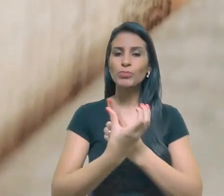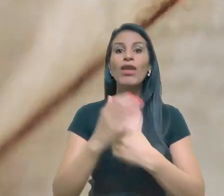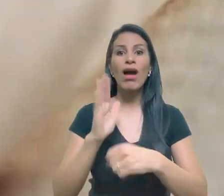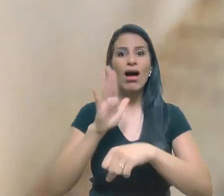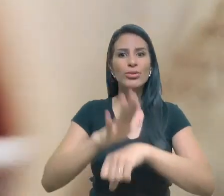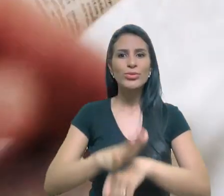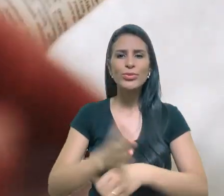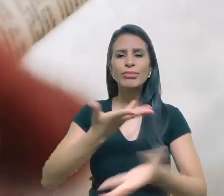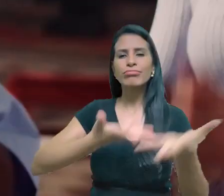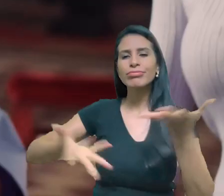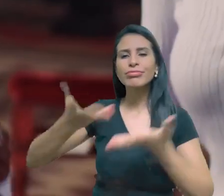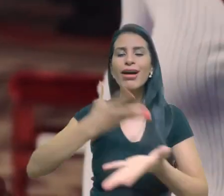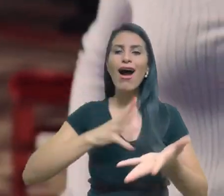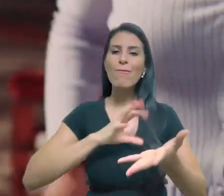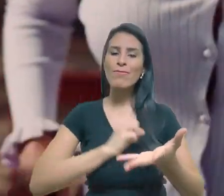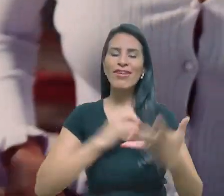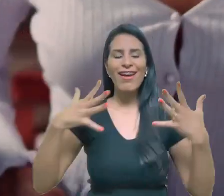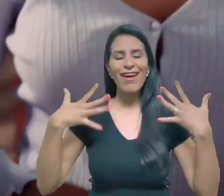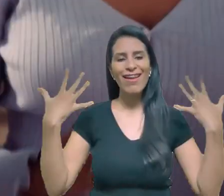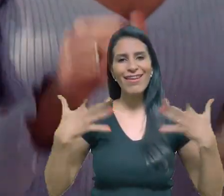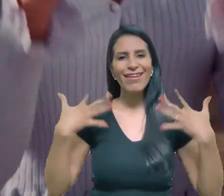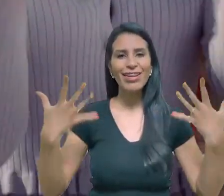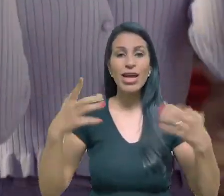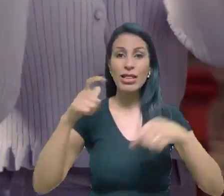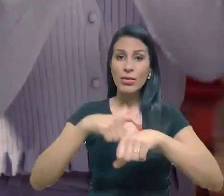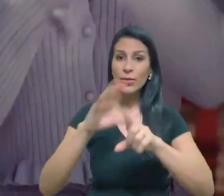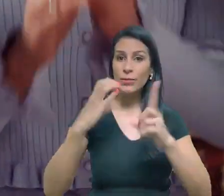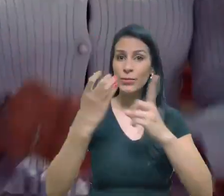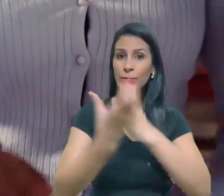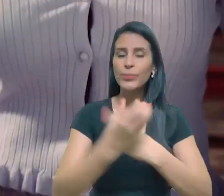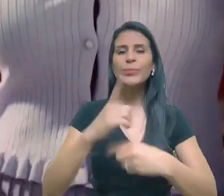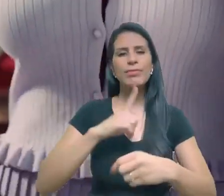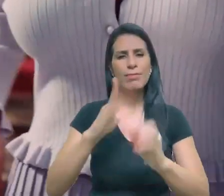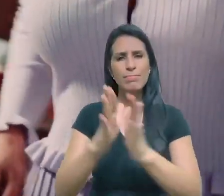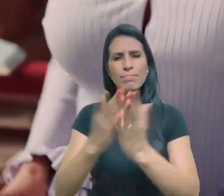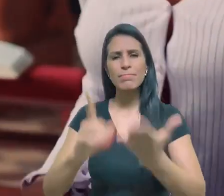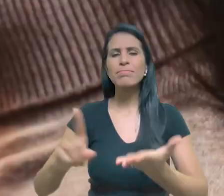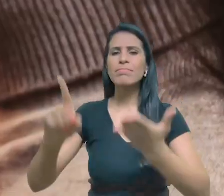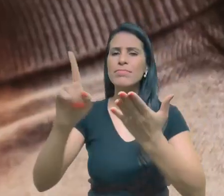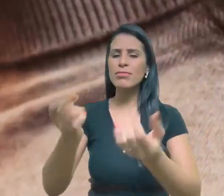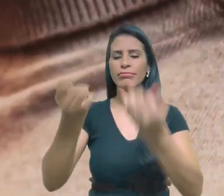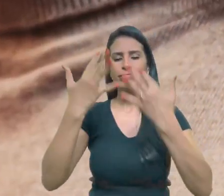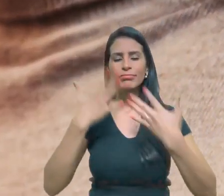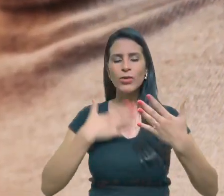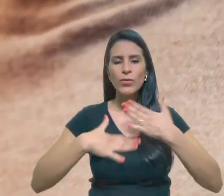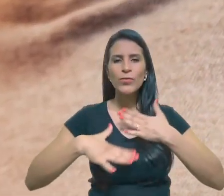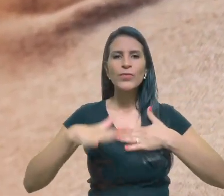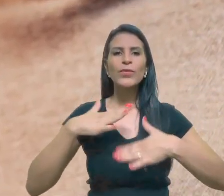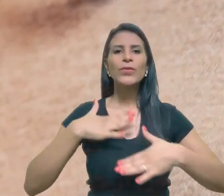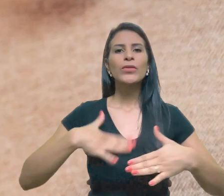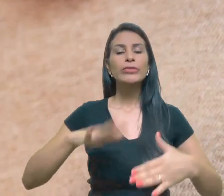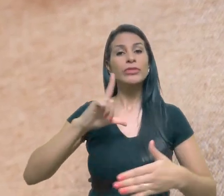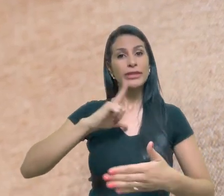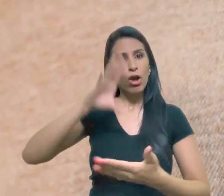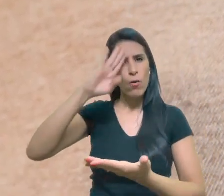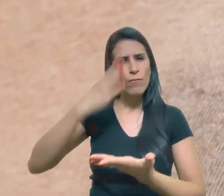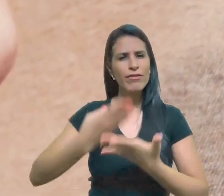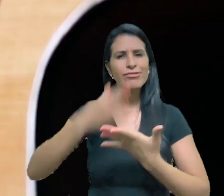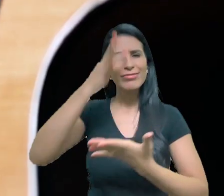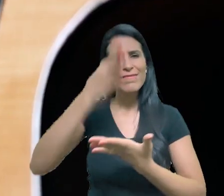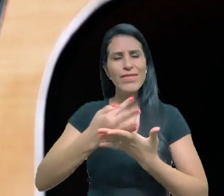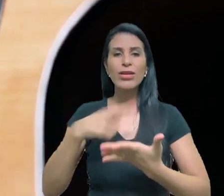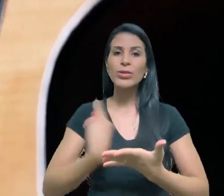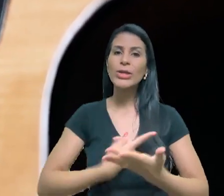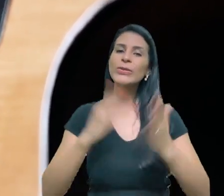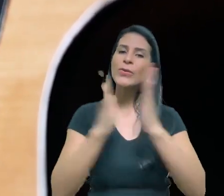Auxiliam na criação de um clima de amor e alegria. No culto, recebemos o conforto da palavra de Deus. Em